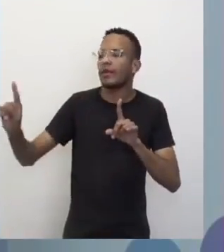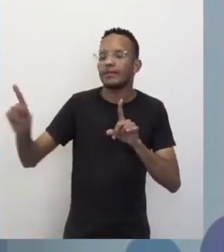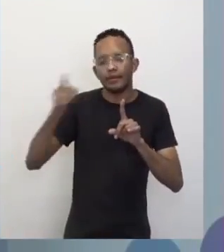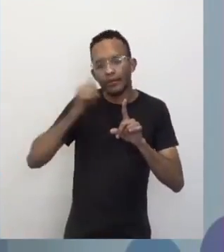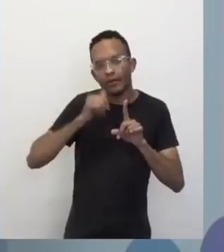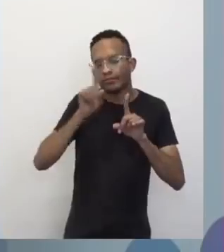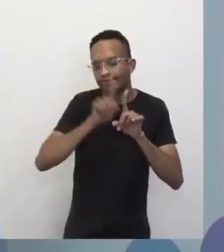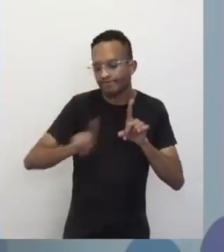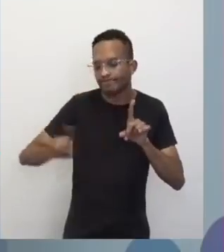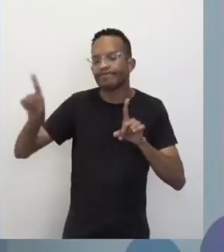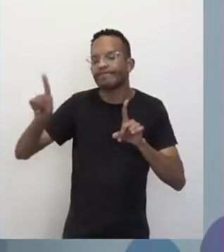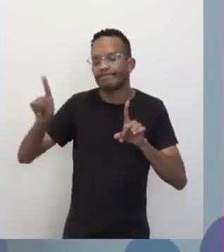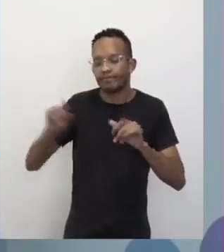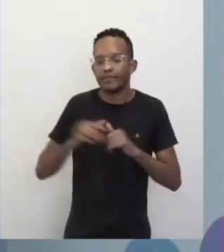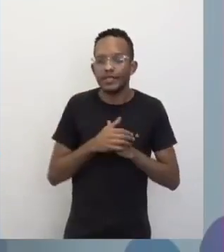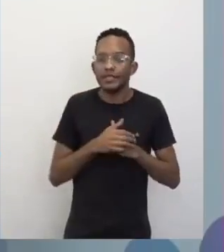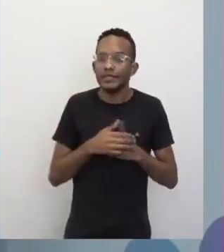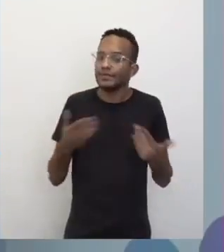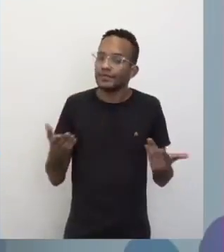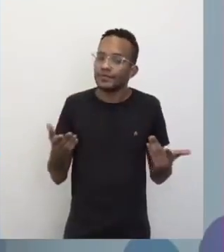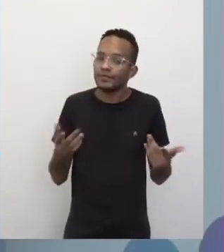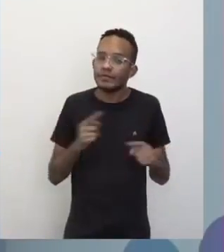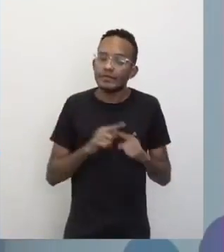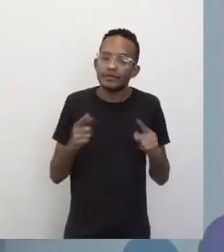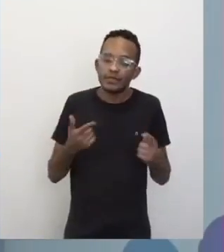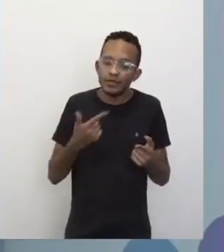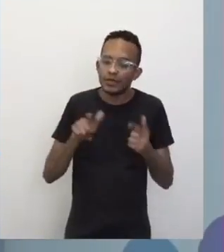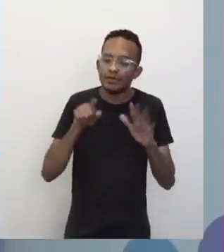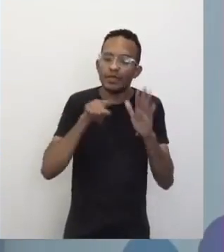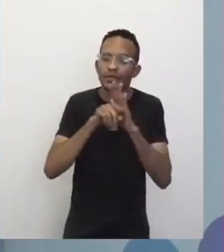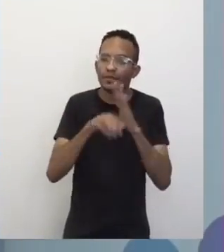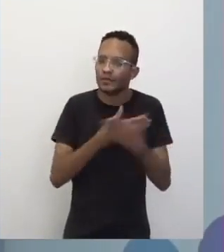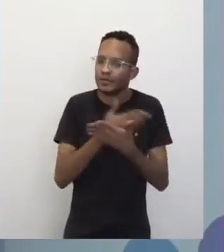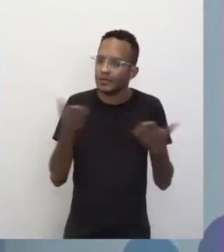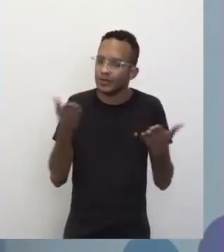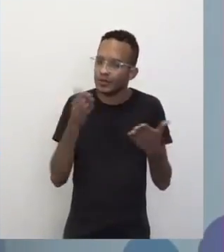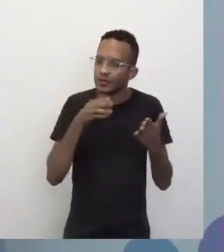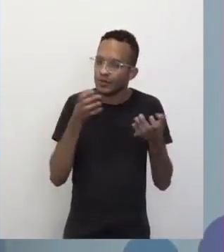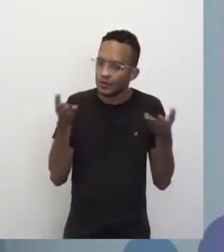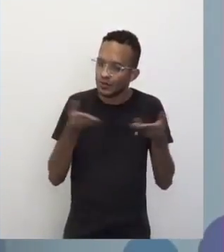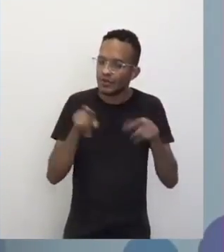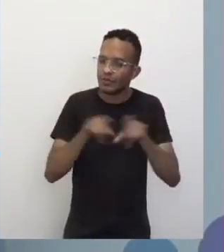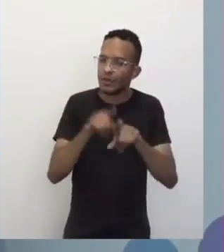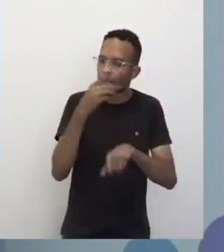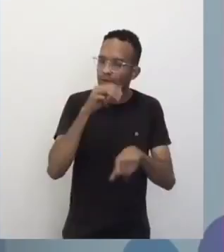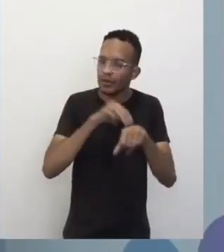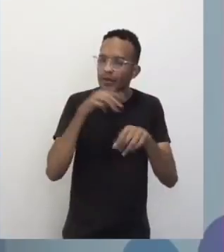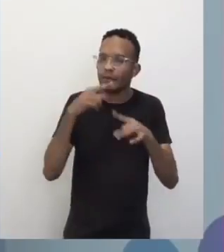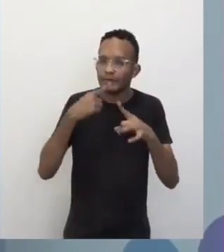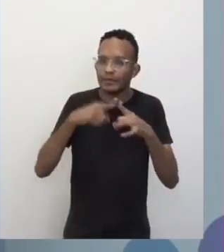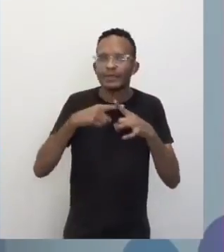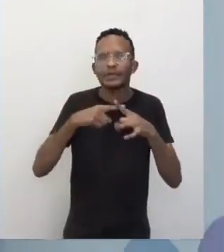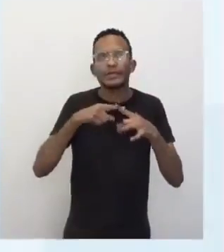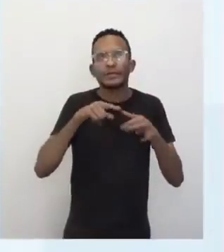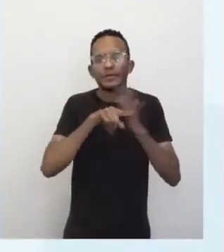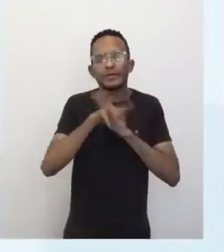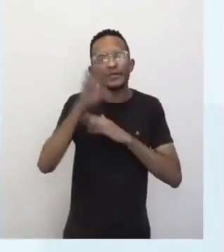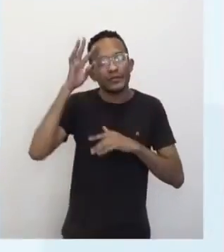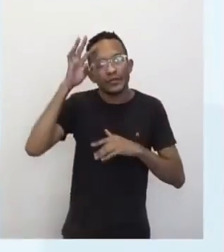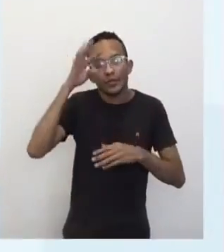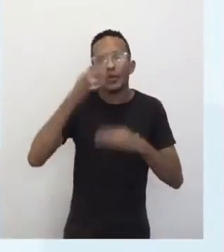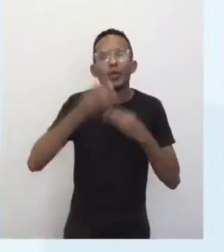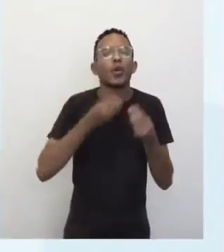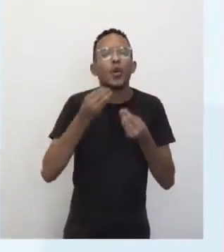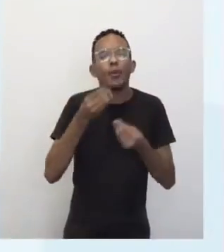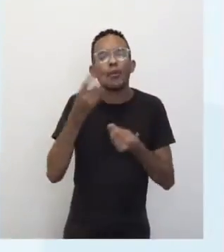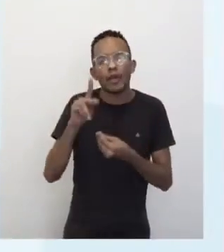deixá-lo. E aí, a última perguntinha para vocês hoje. Vou deixar um minuto, porque essa pergunta é capciosa.